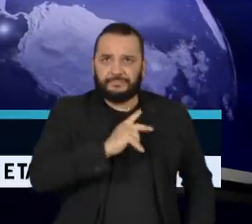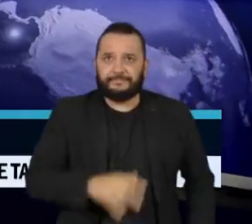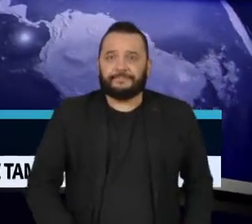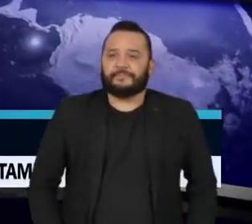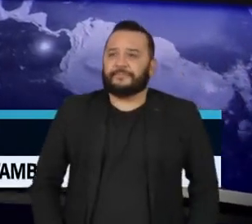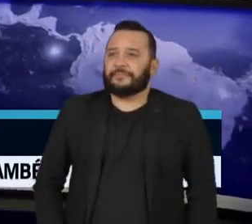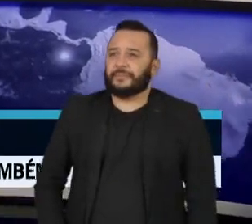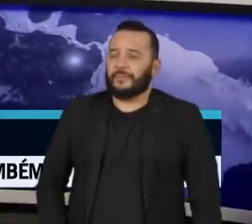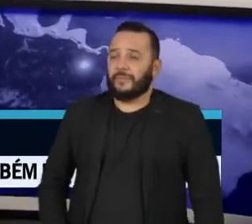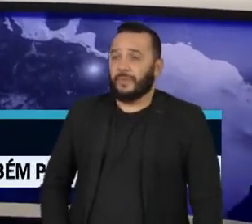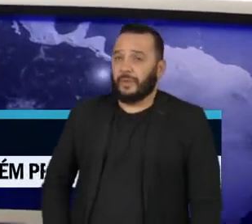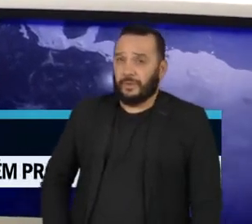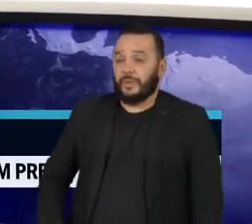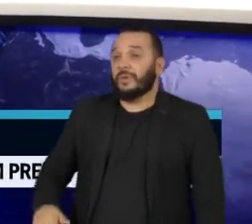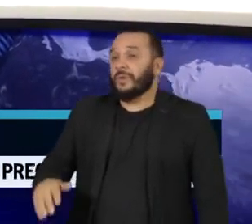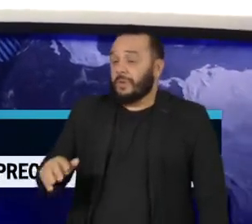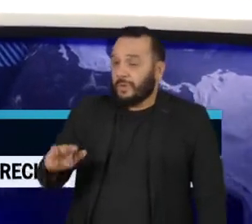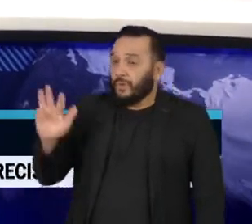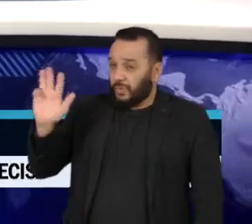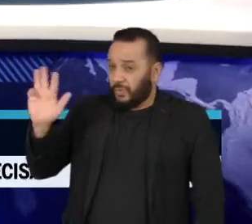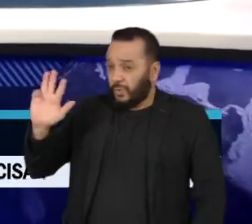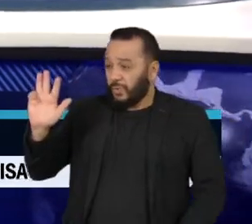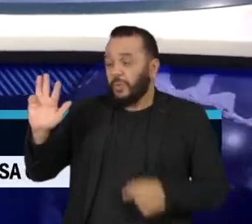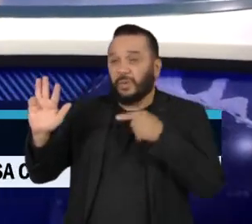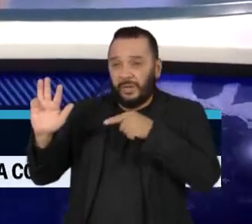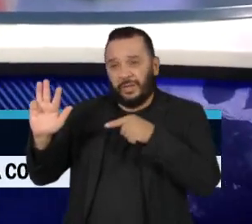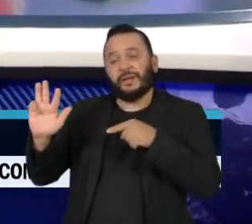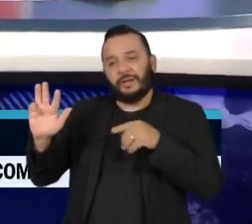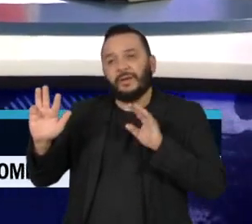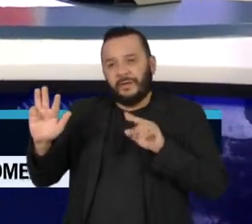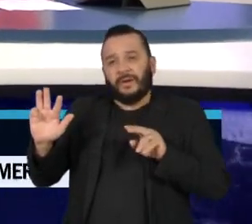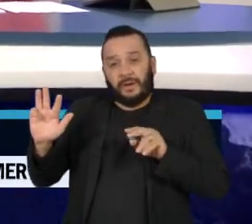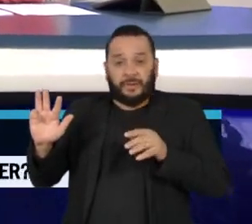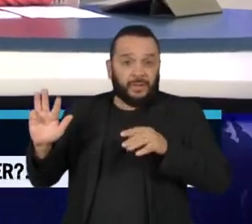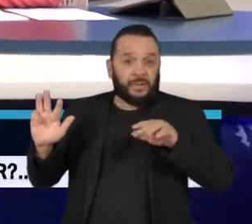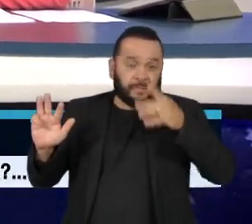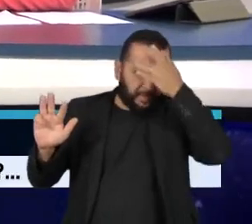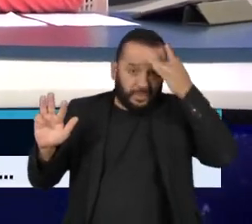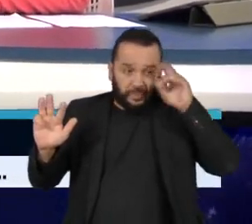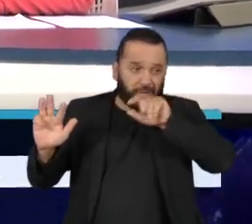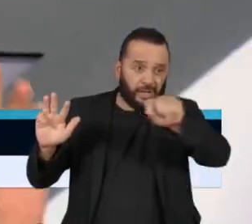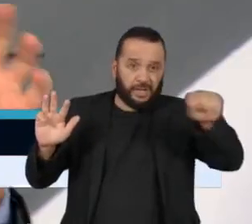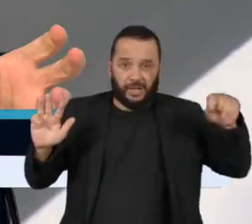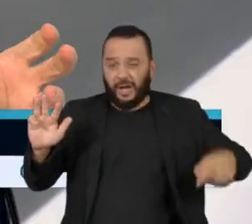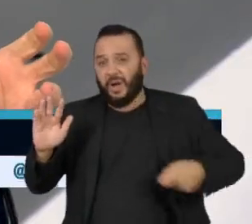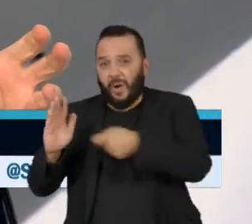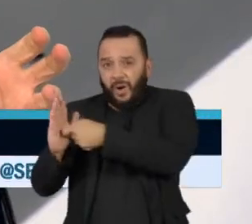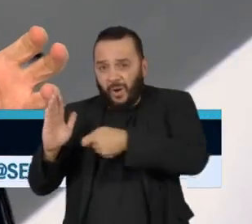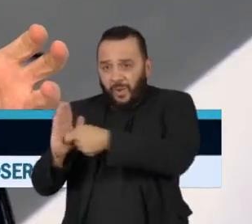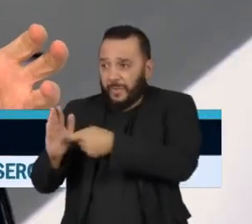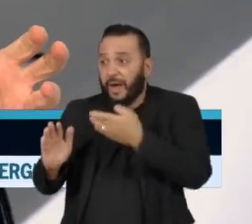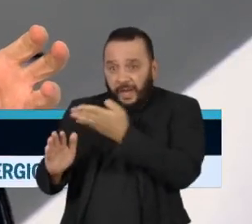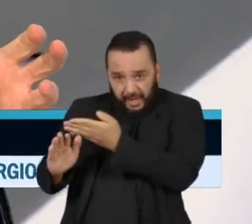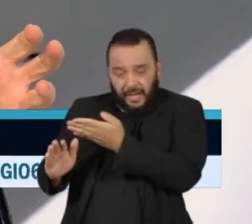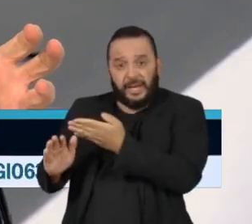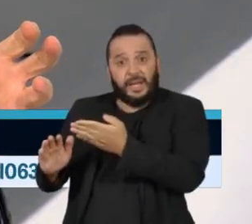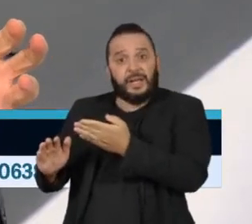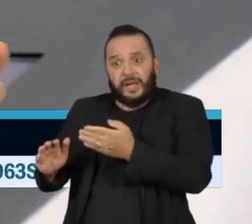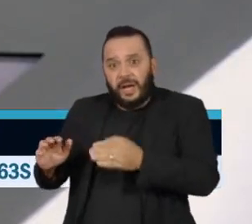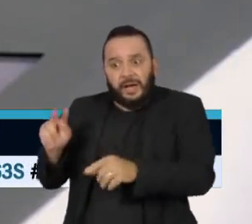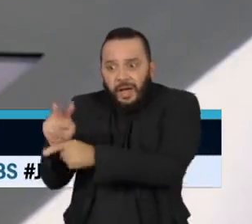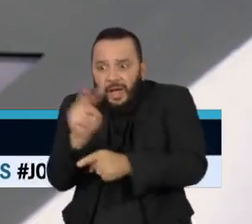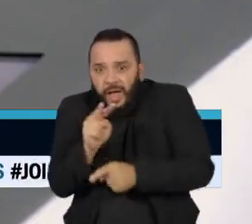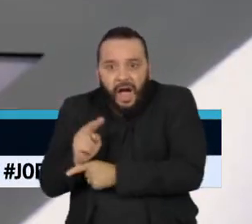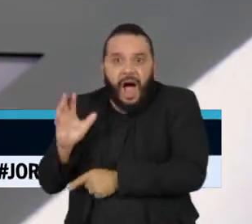o novo governo será cobrado na COP 27 para dar respostas rápidas na agenda ambiental capaz só a mudança de governo já vai dar